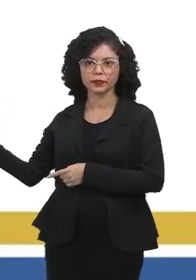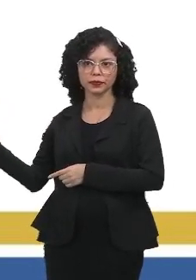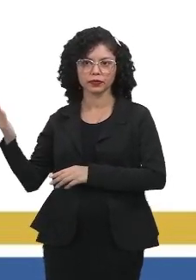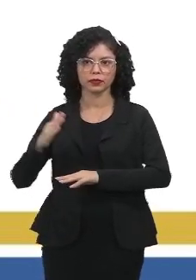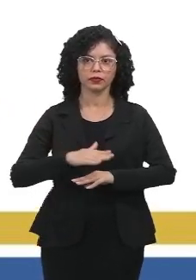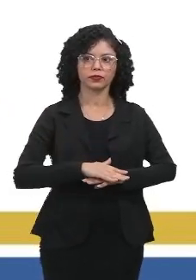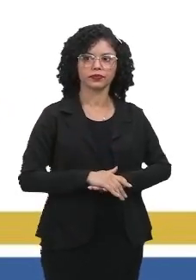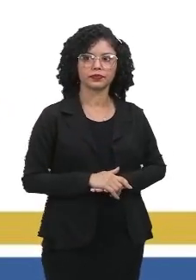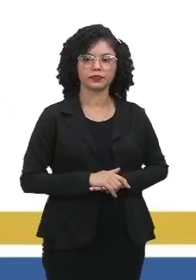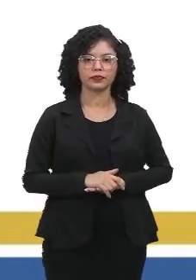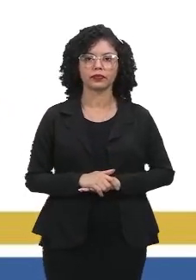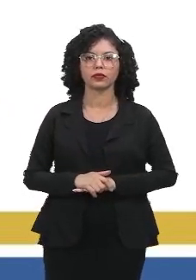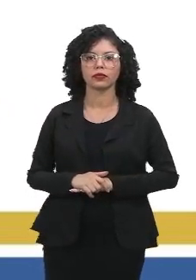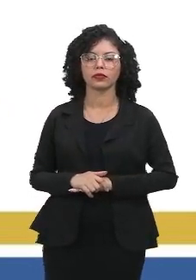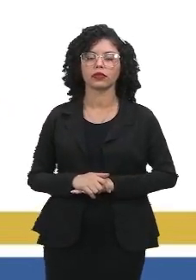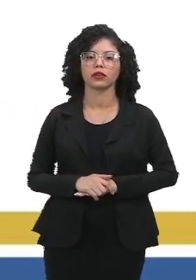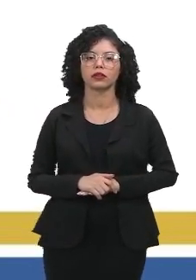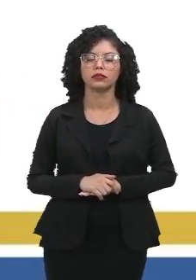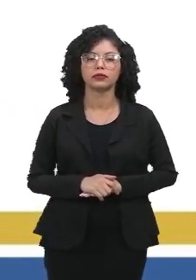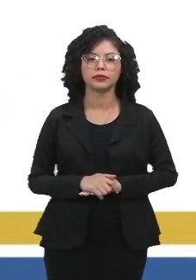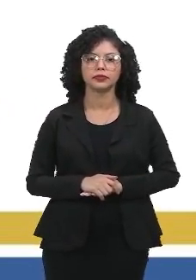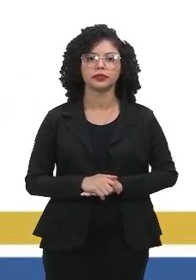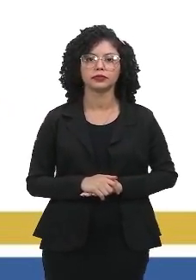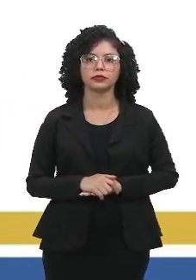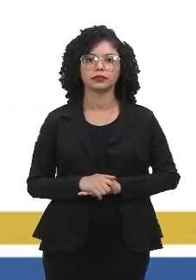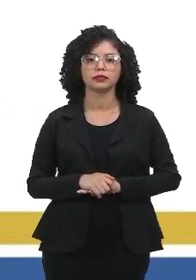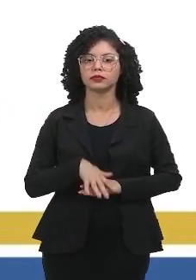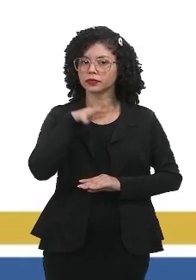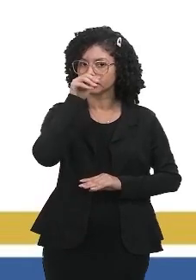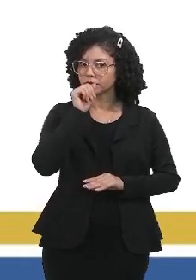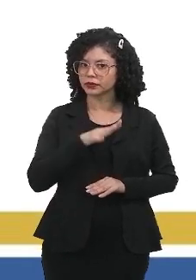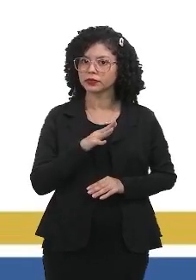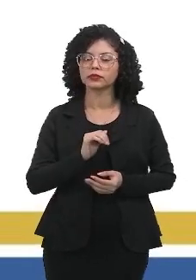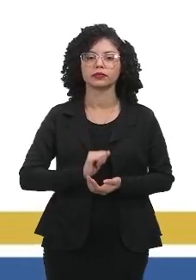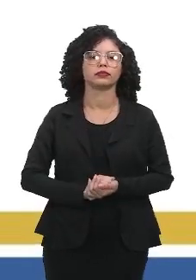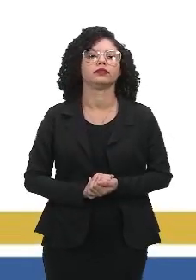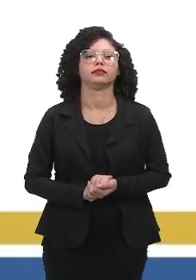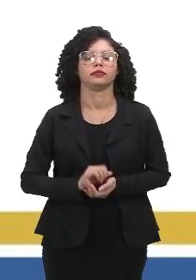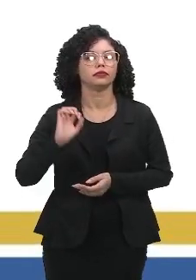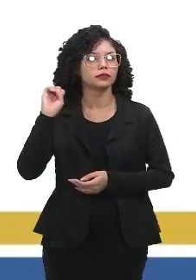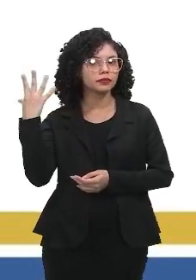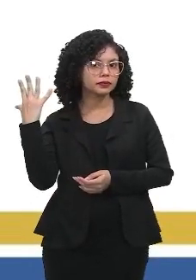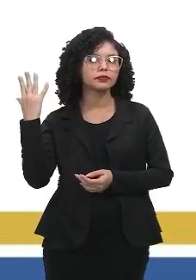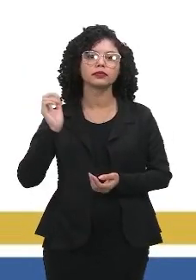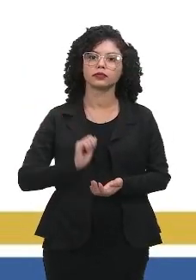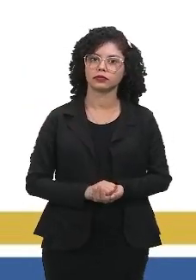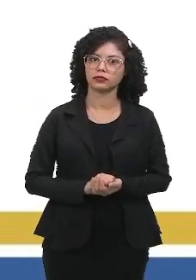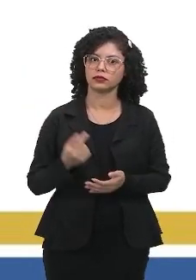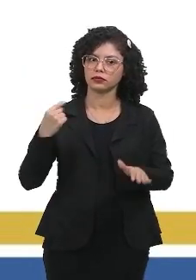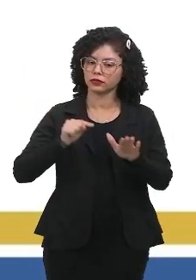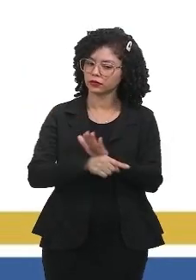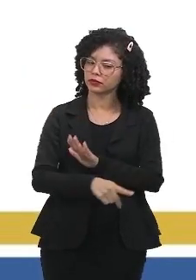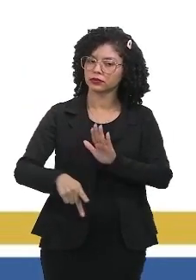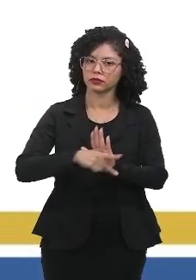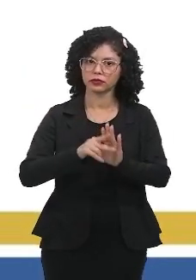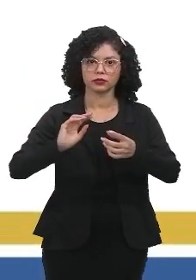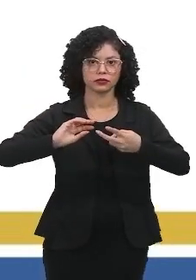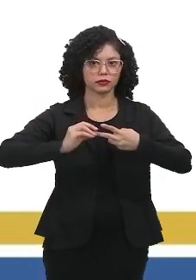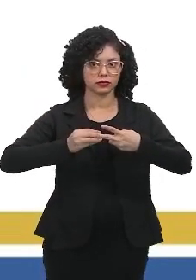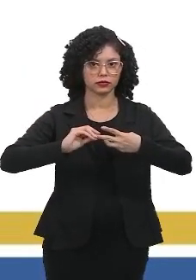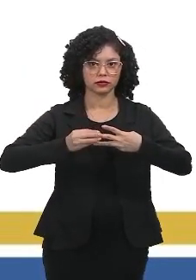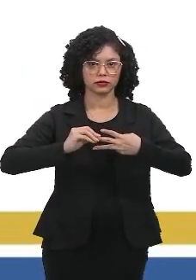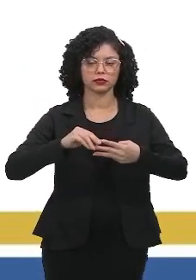vocês Bom a respiração célular aeróbica acontece dentro da